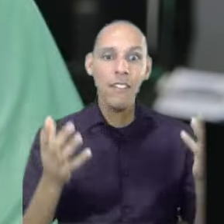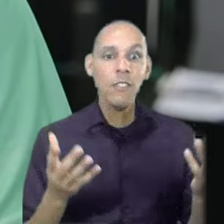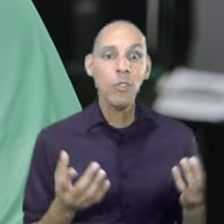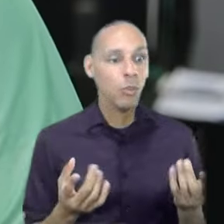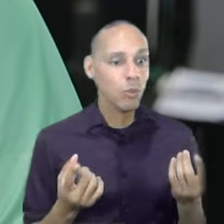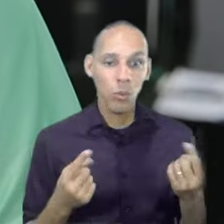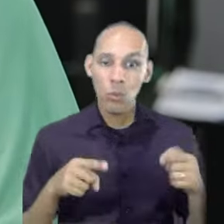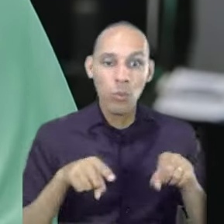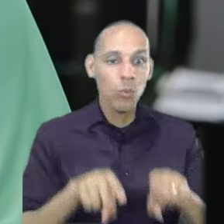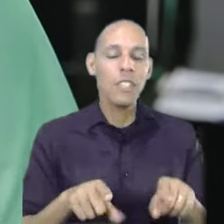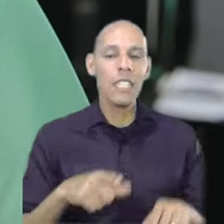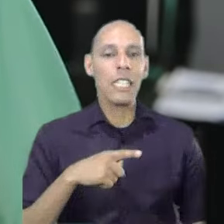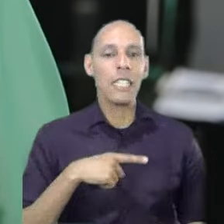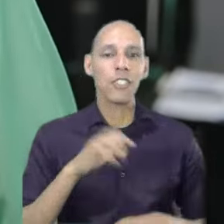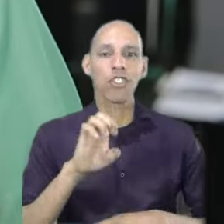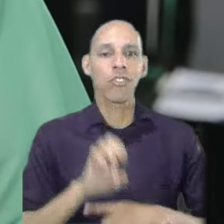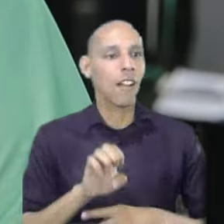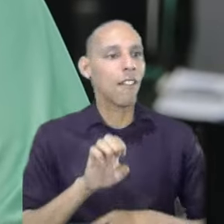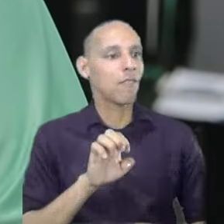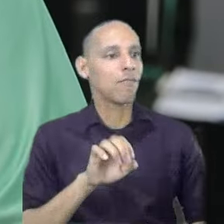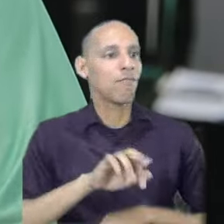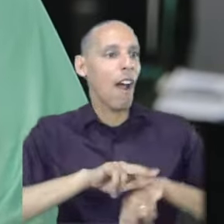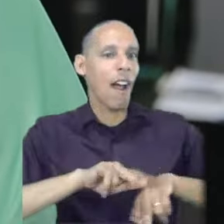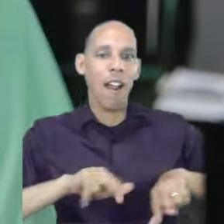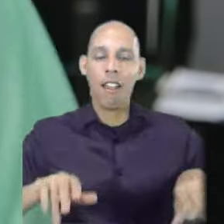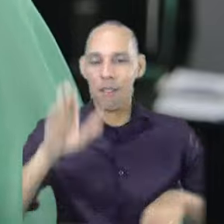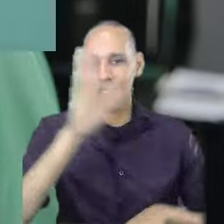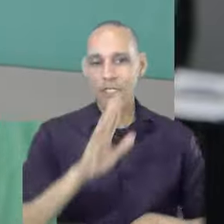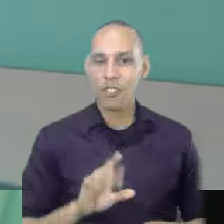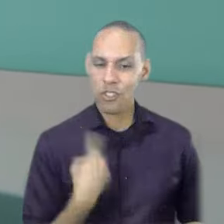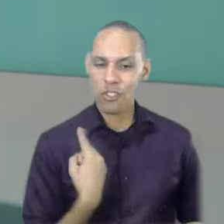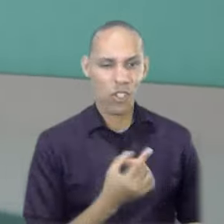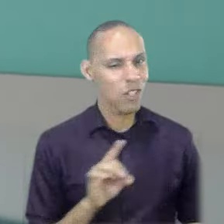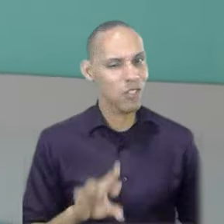vários estados do Brasil. Não seria possível fazer se fôssemos só nós, né?